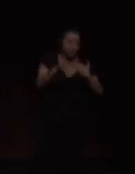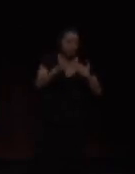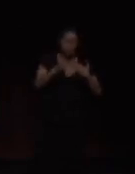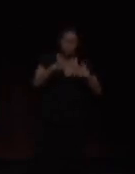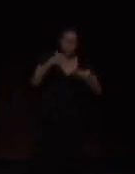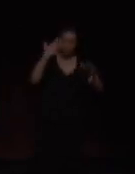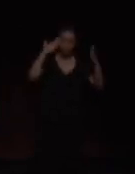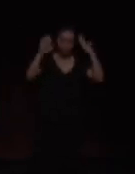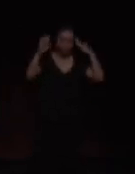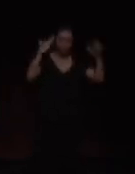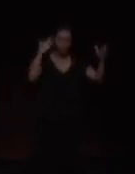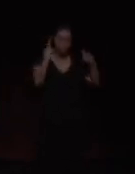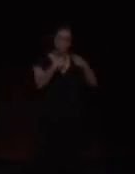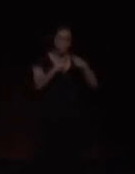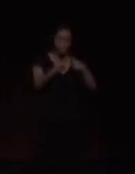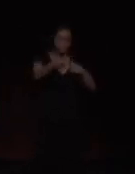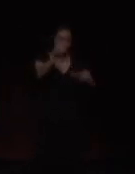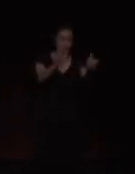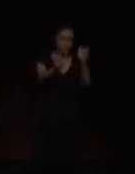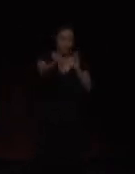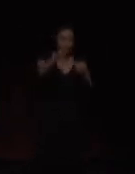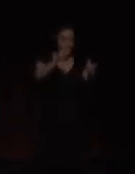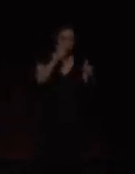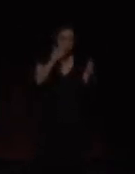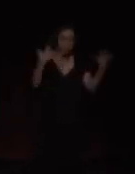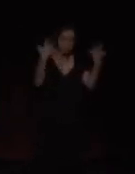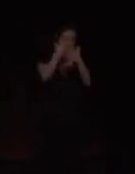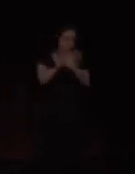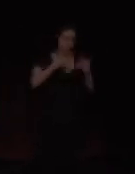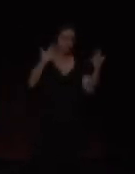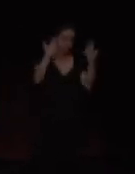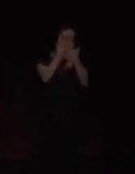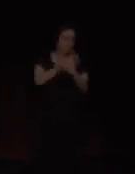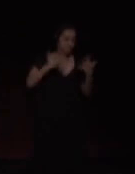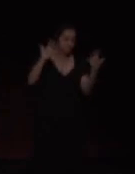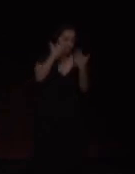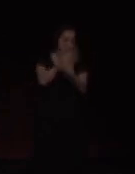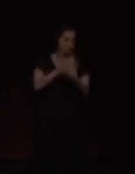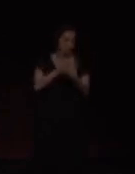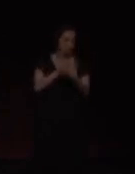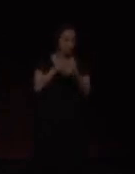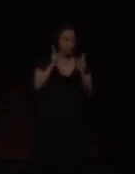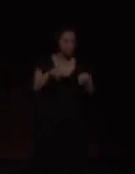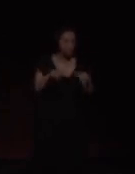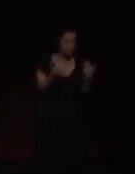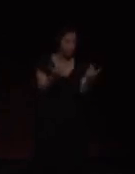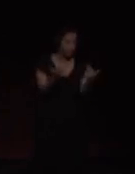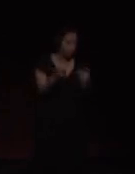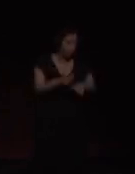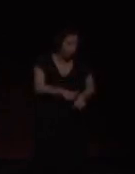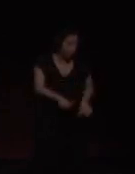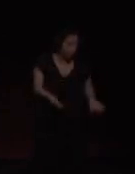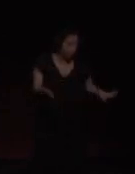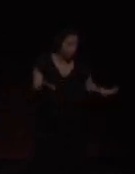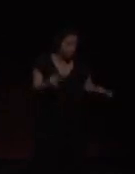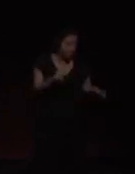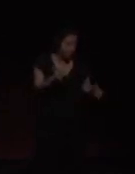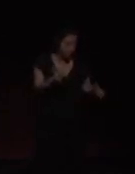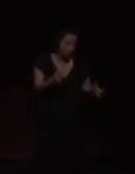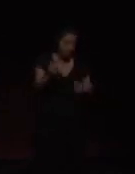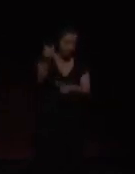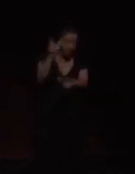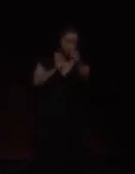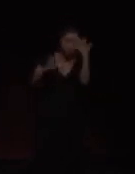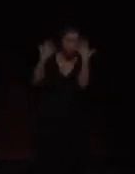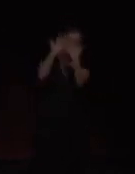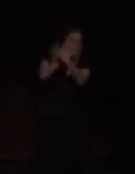na materialidade das palavras. E que eu acho que esse é o trabalho que deve fazer uma criança. Por isso está muito próxima